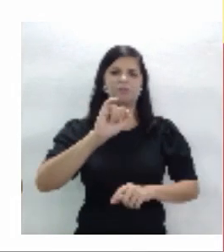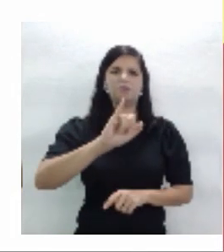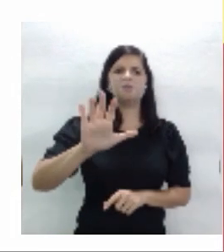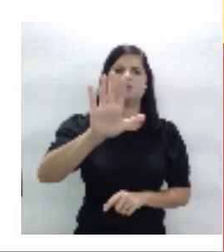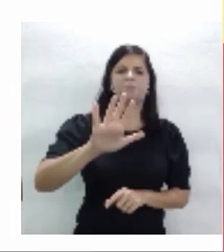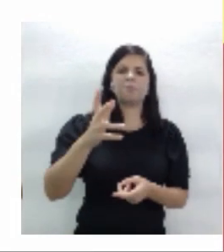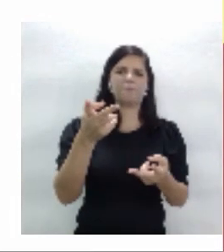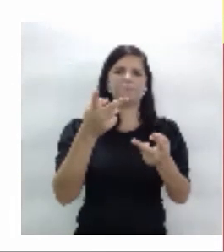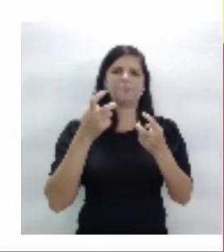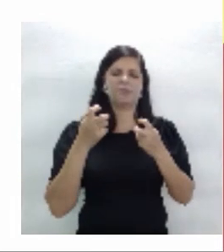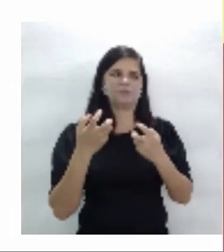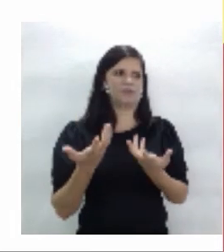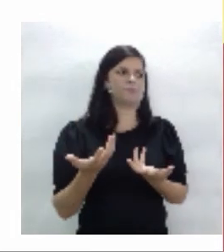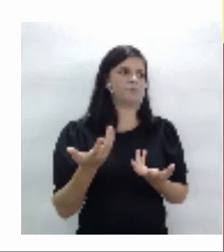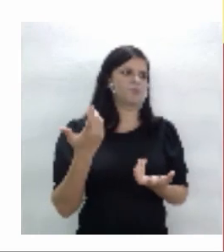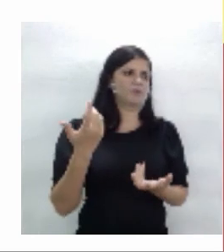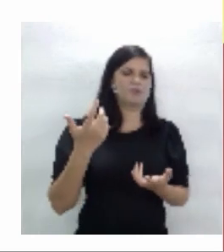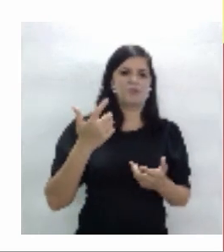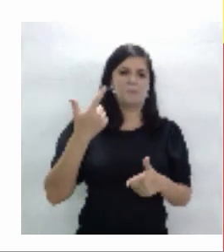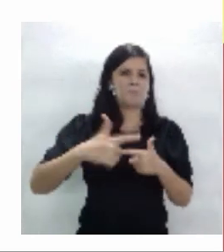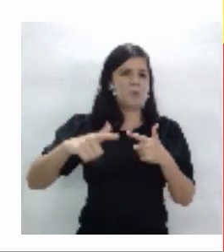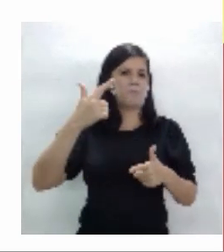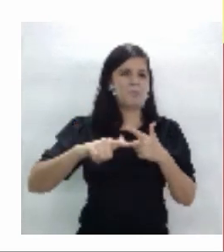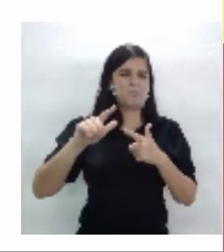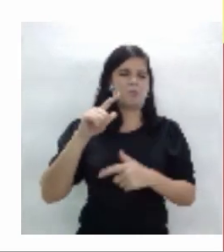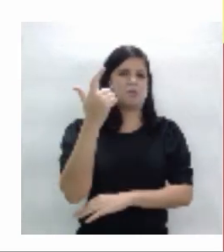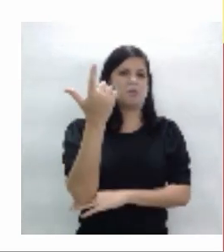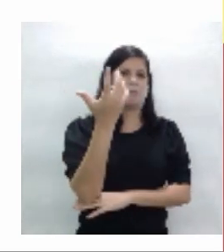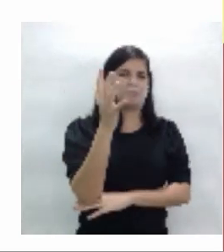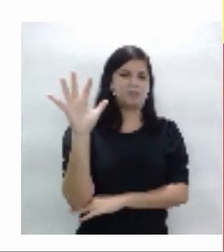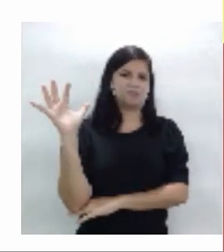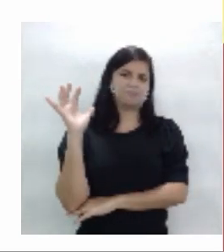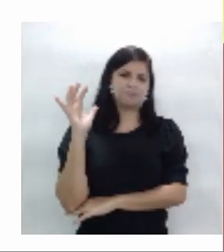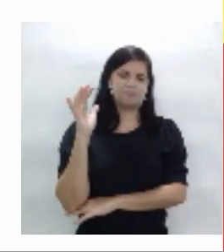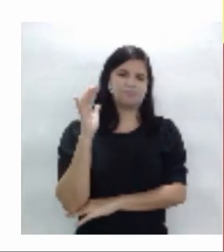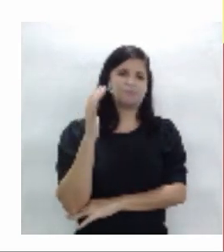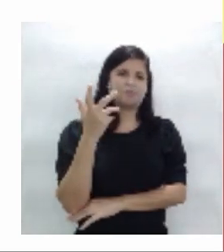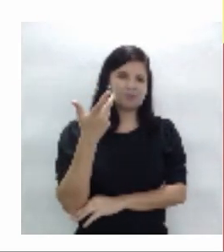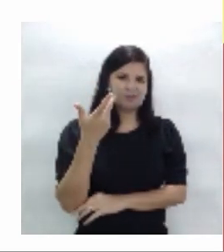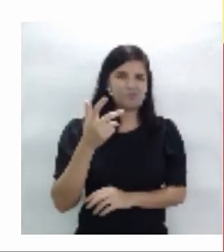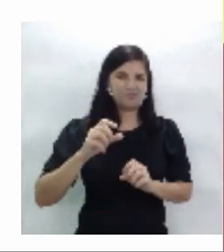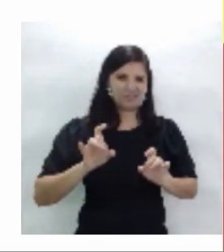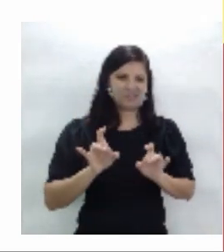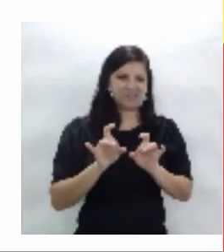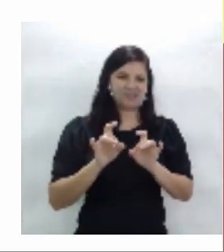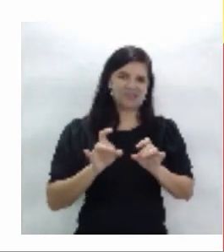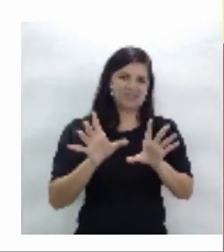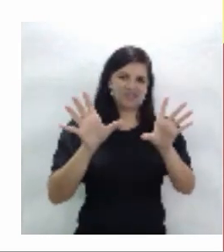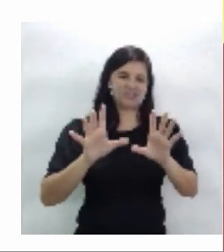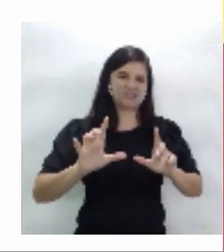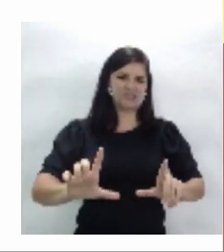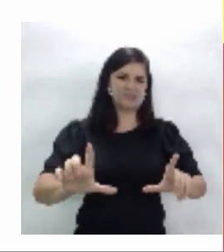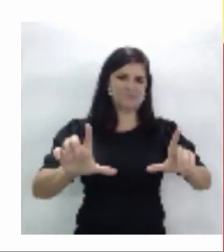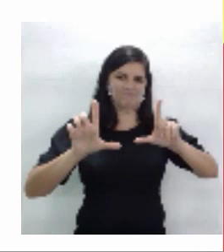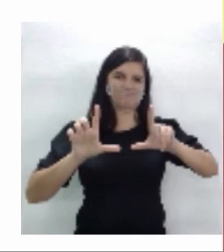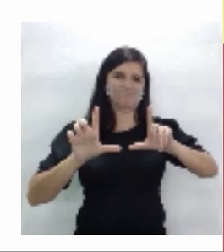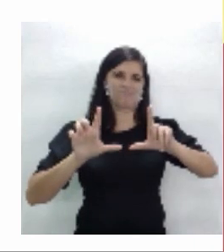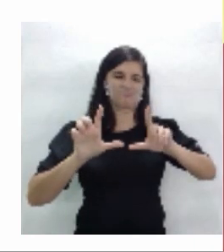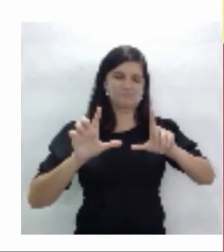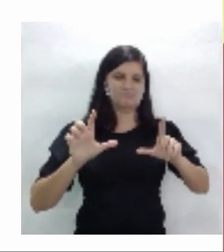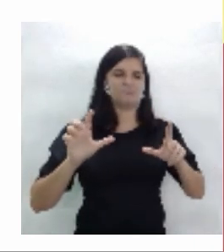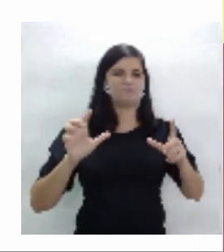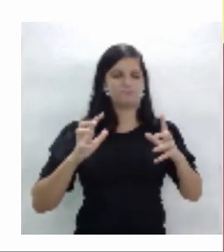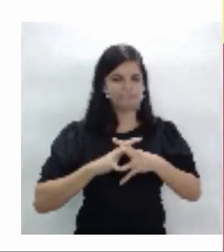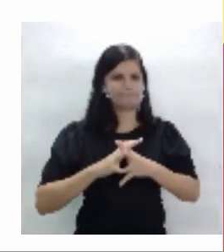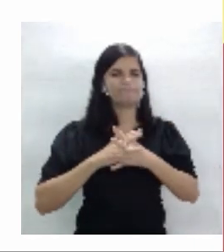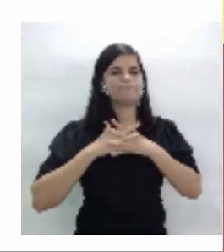imagem você vê aí, tá? Os impactos ambientais. Aí eu deixei essa imagem assim bem chocante para que vocês entendam que os